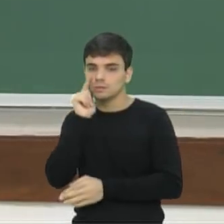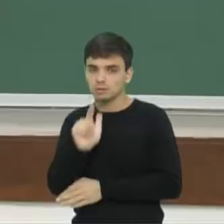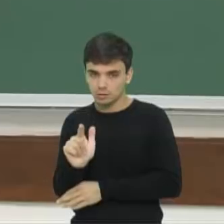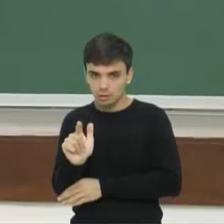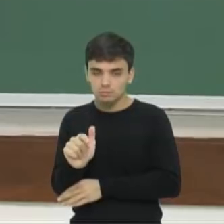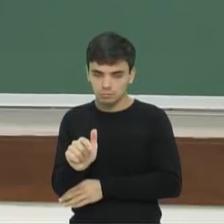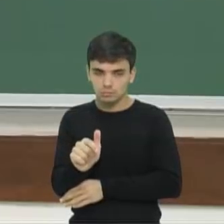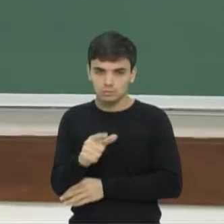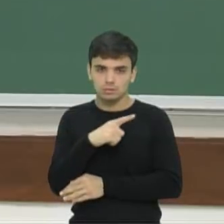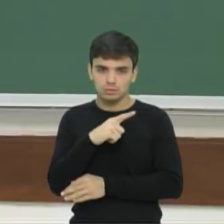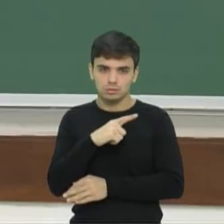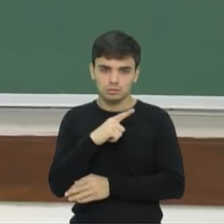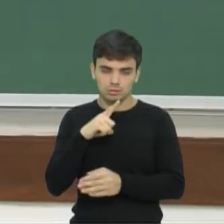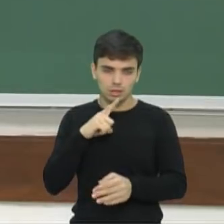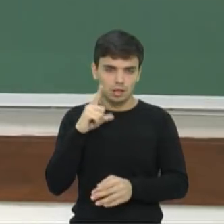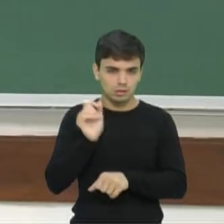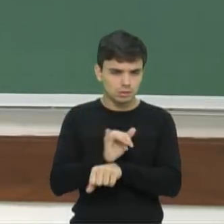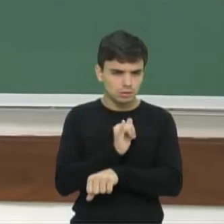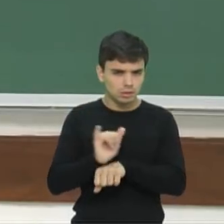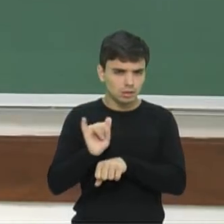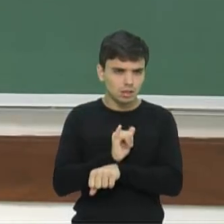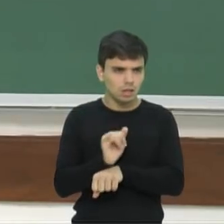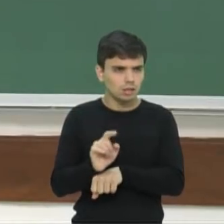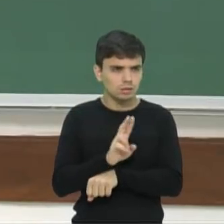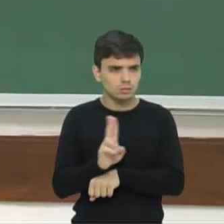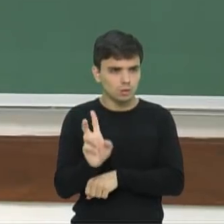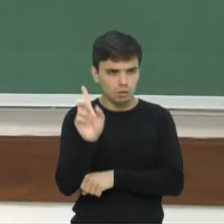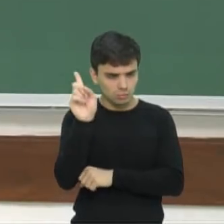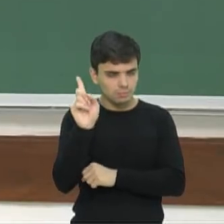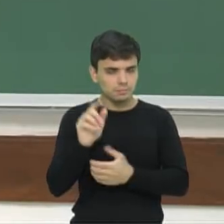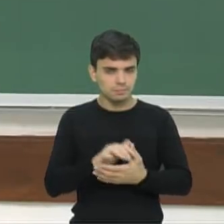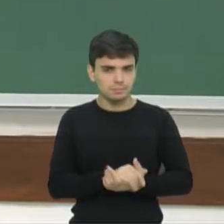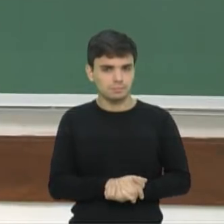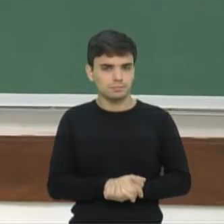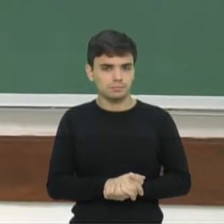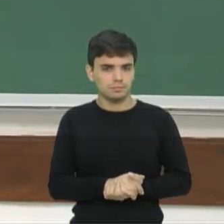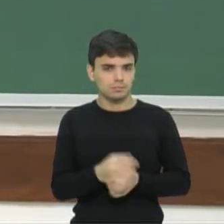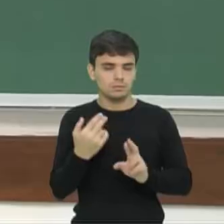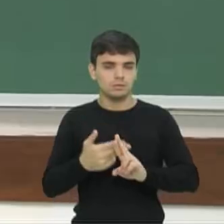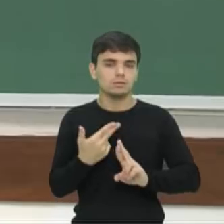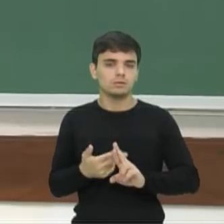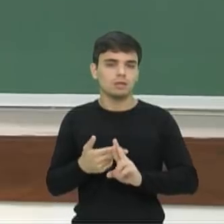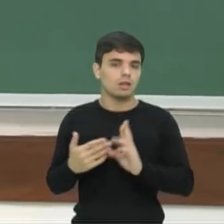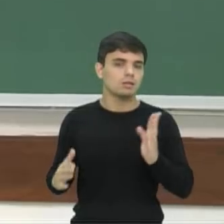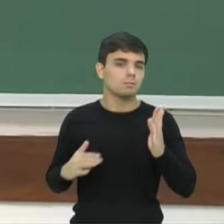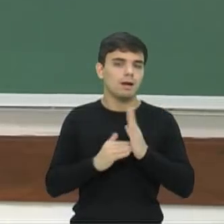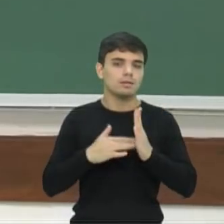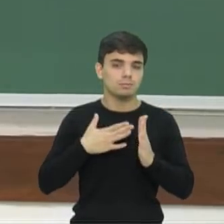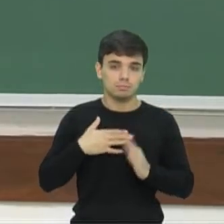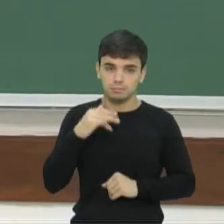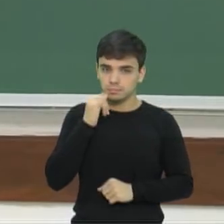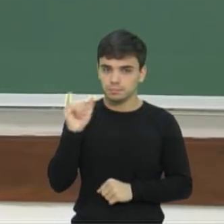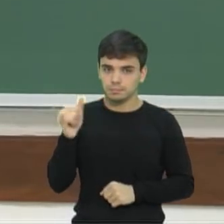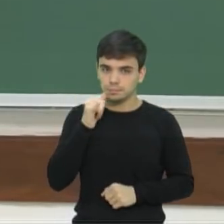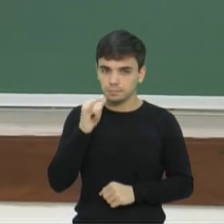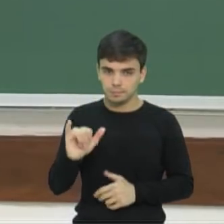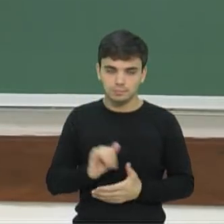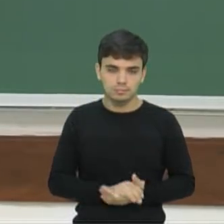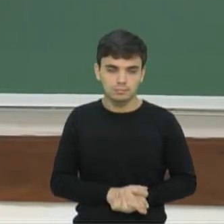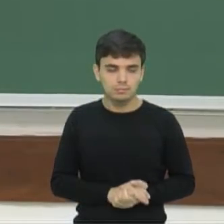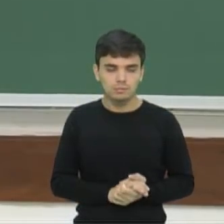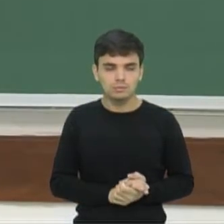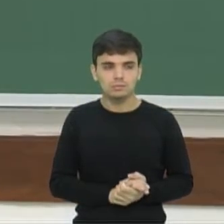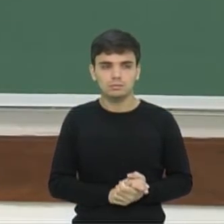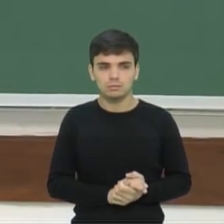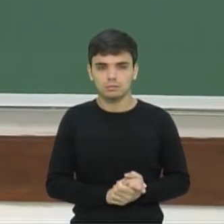do Seiuku Zeiyo, que é a utilização máxima, o aprimoramento máximo da minha energia, né? Então está retratado